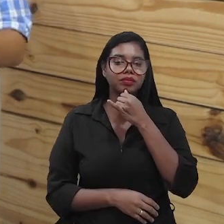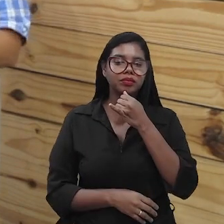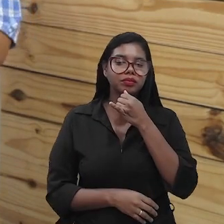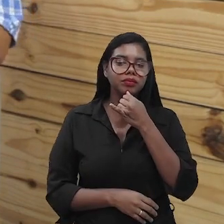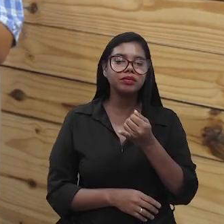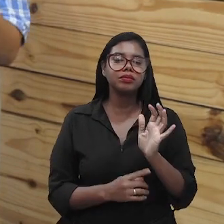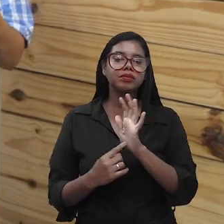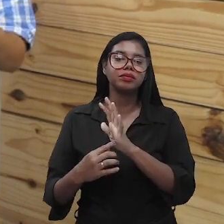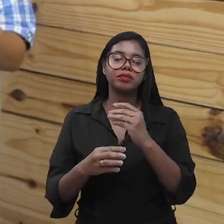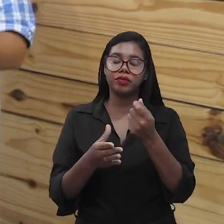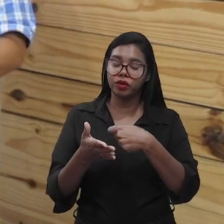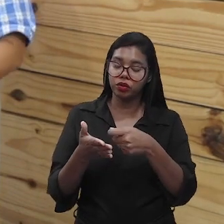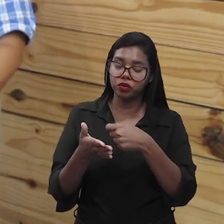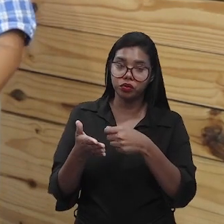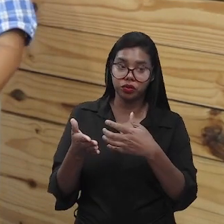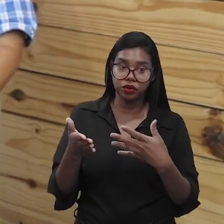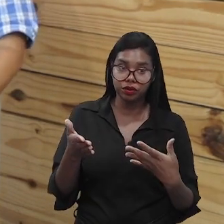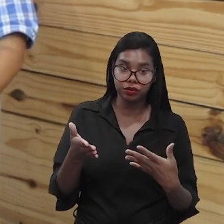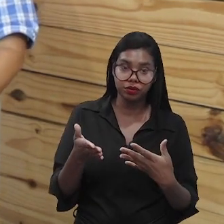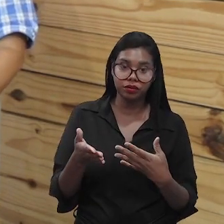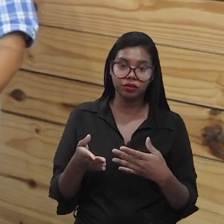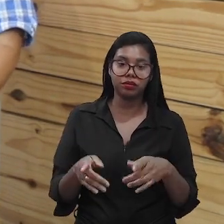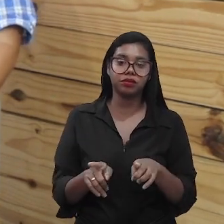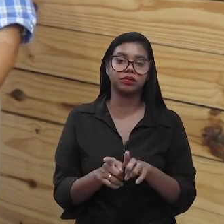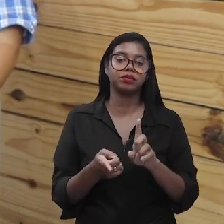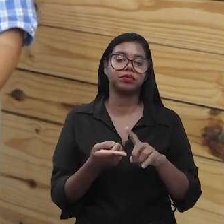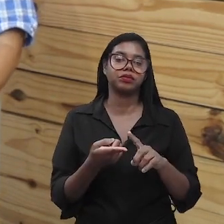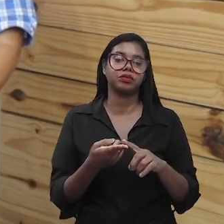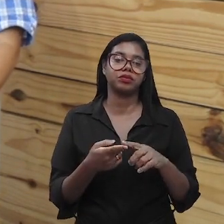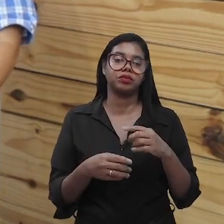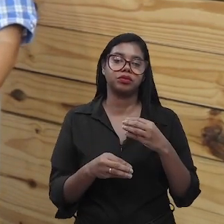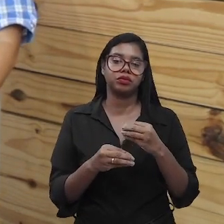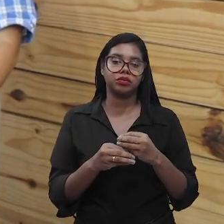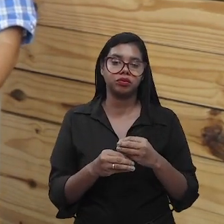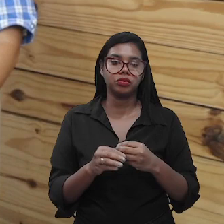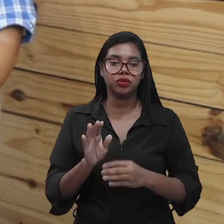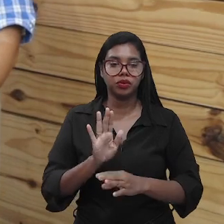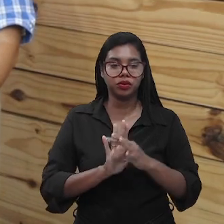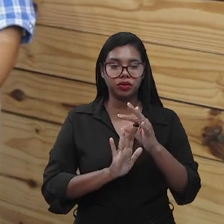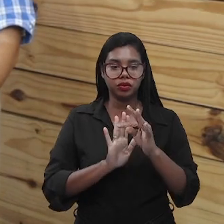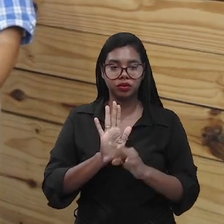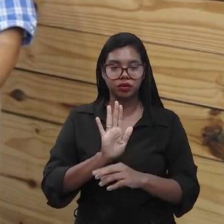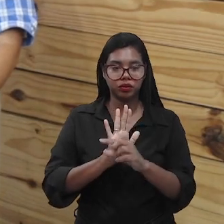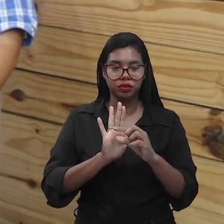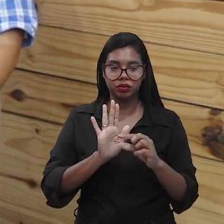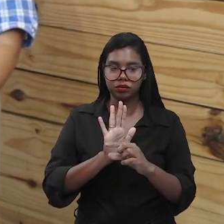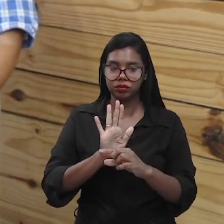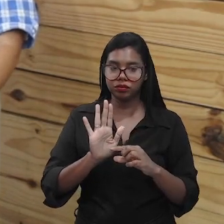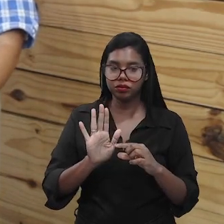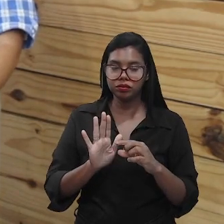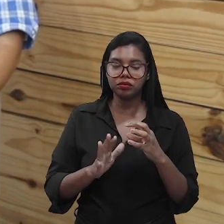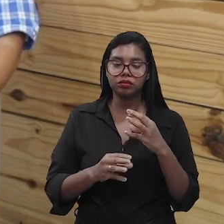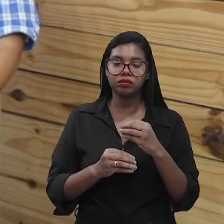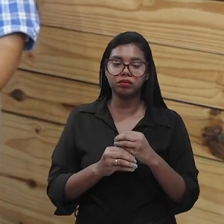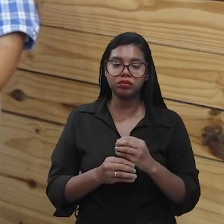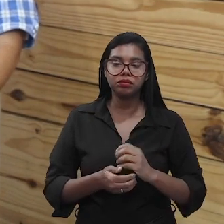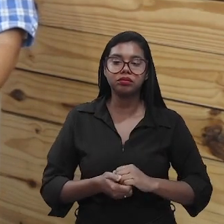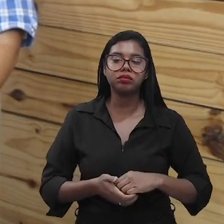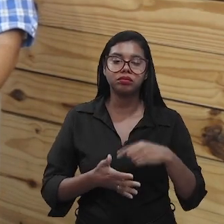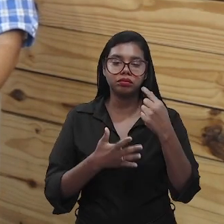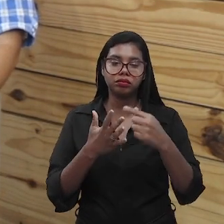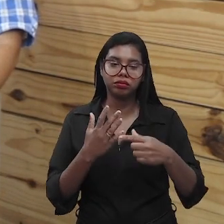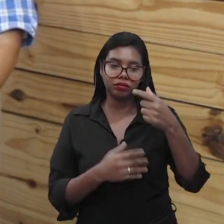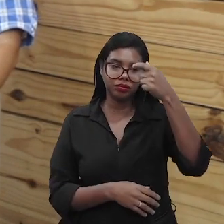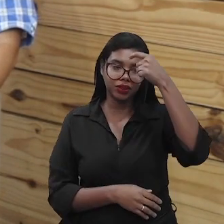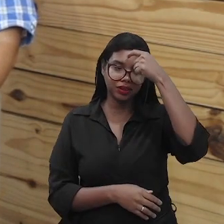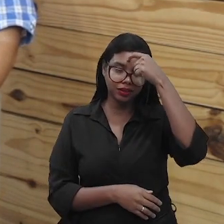escrever, né, ser redator para alguém. Escrever esses textos que levam em consideração tudo aquilo que a gente estava falando, esses gatilhos mentais de escassez. Então é